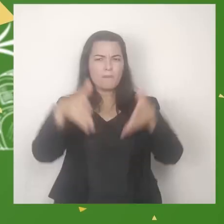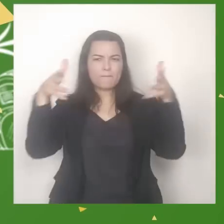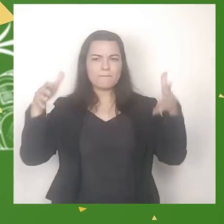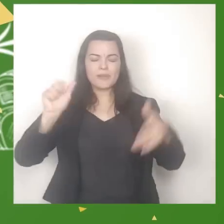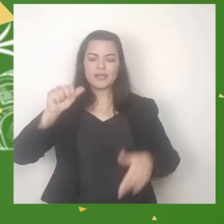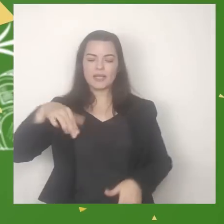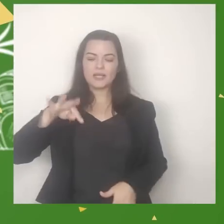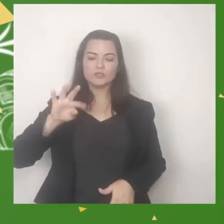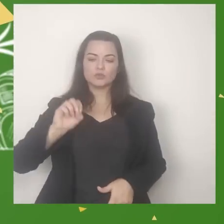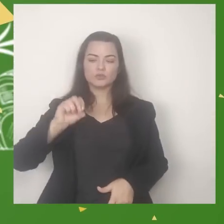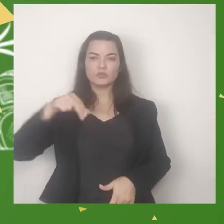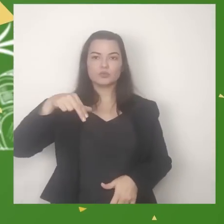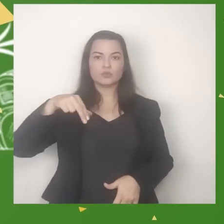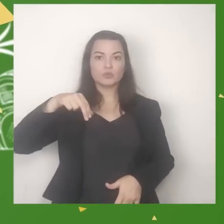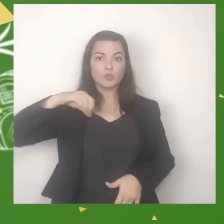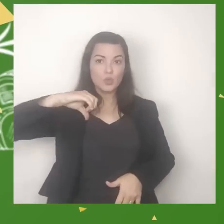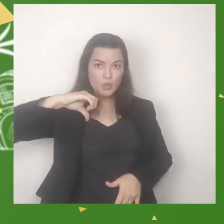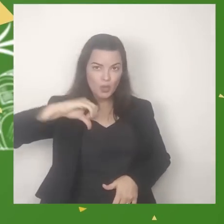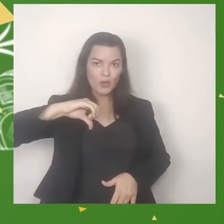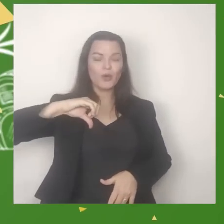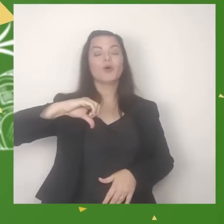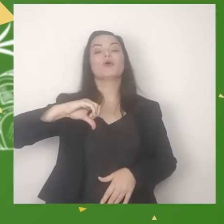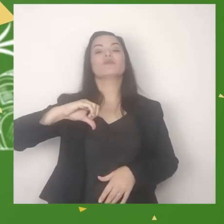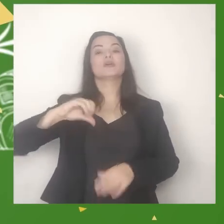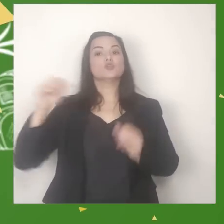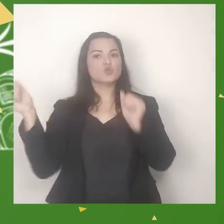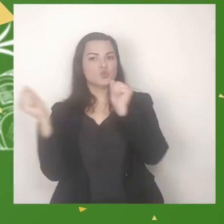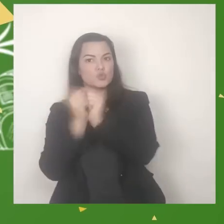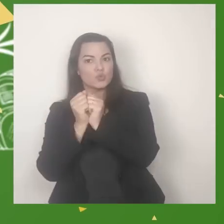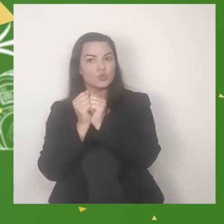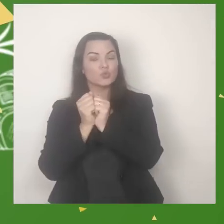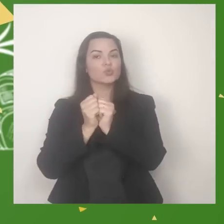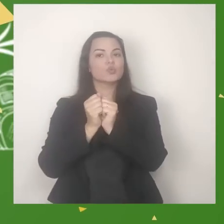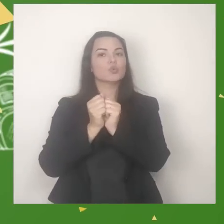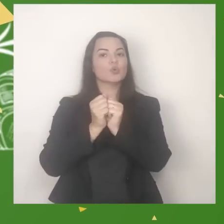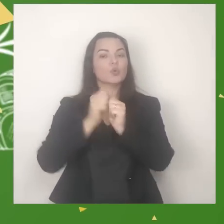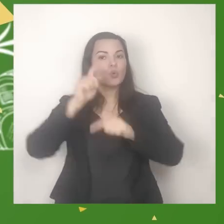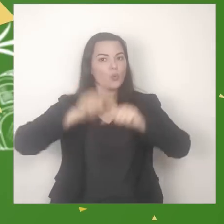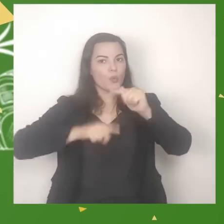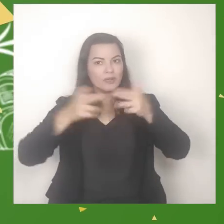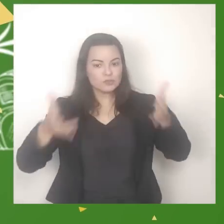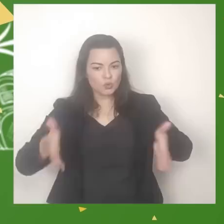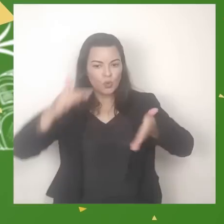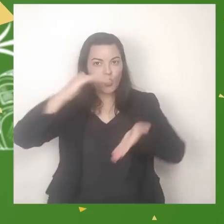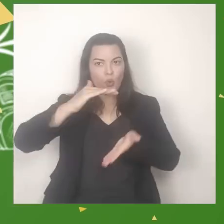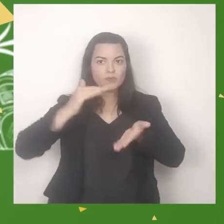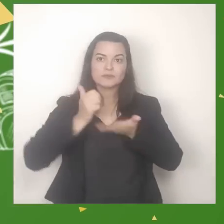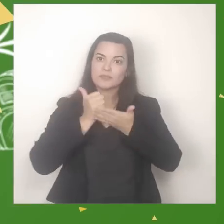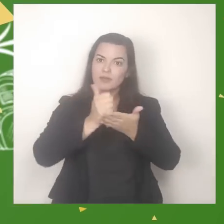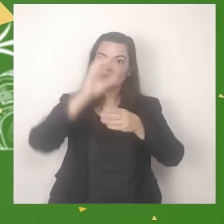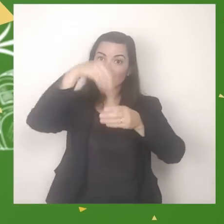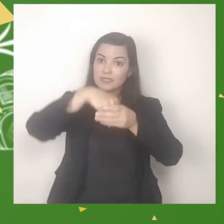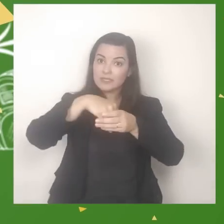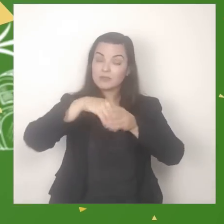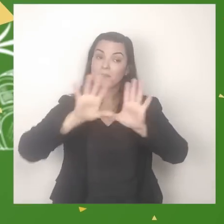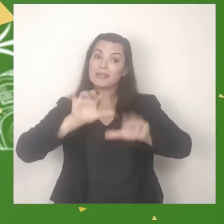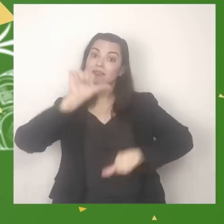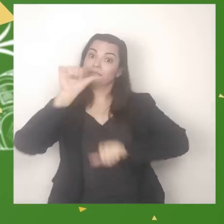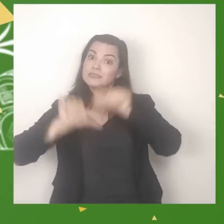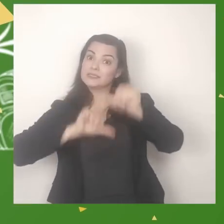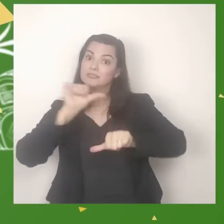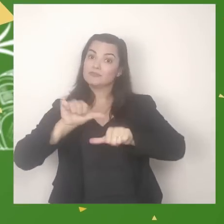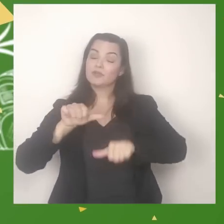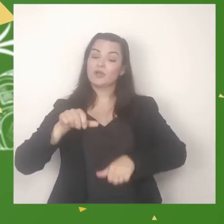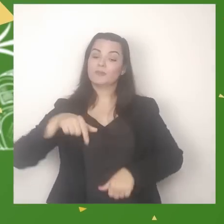a carga que ele transporta, mas convertendo essa medida para quilos e não toneladas.